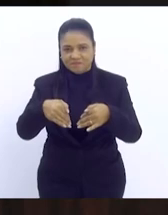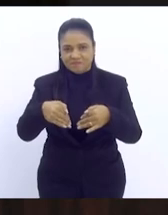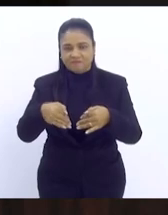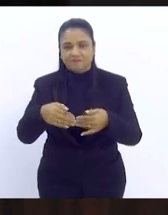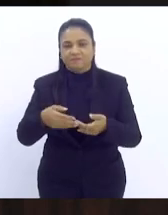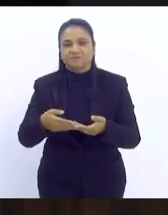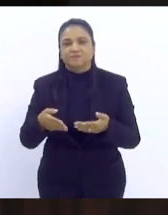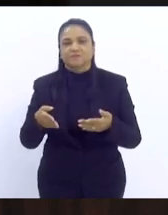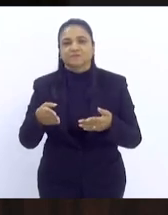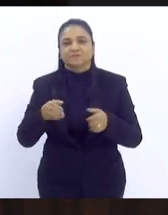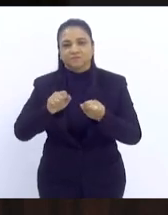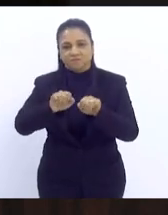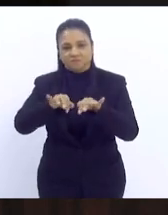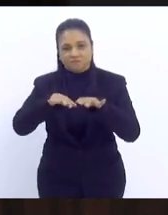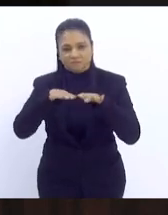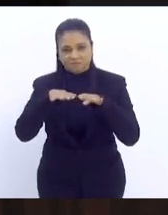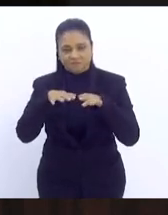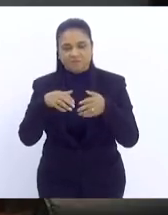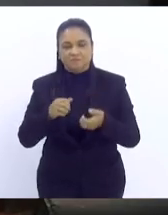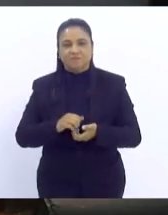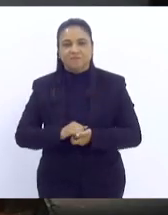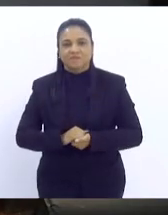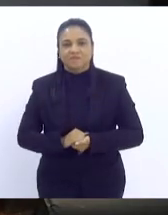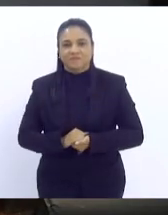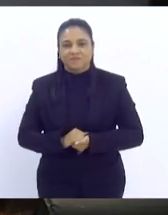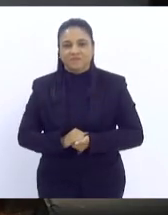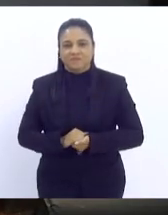encerrada o expediente